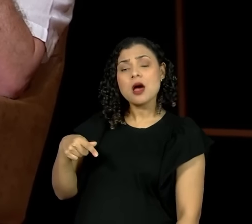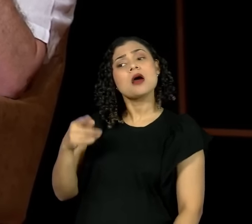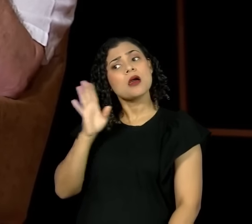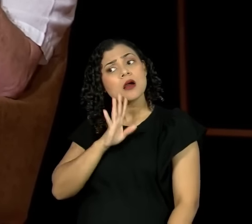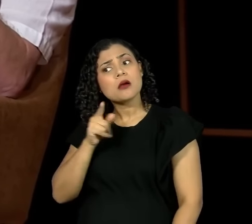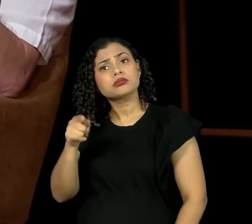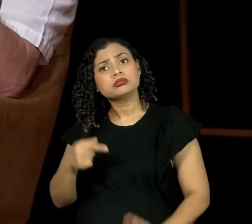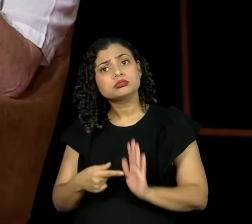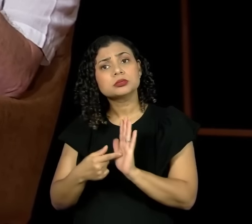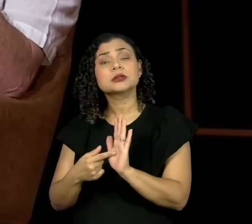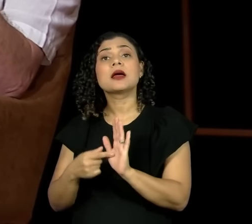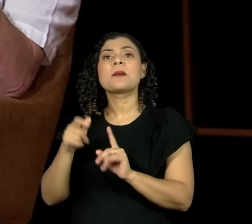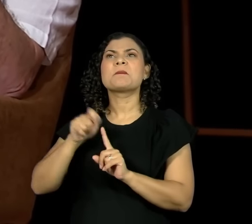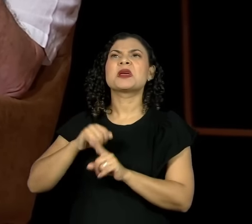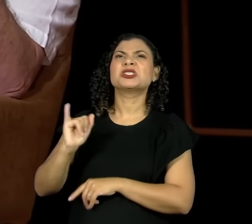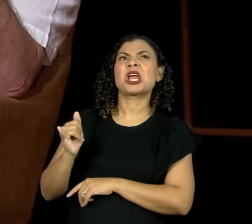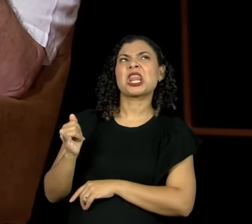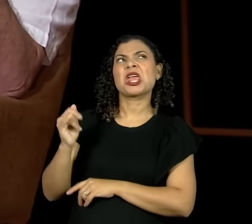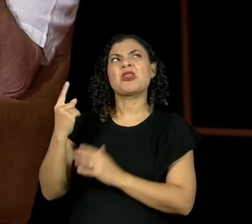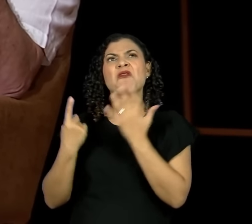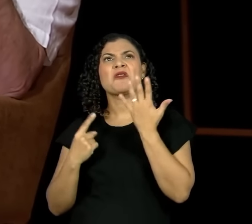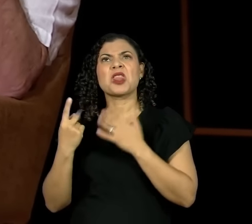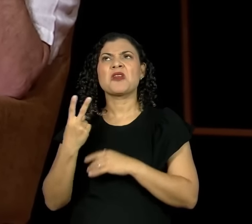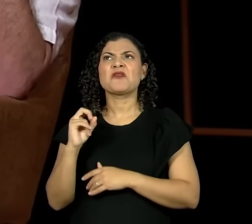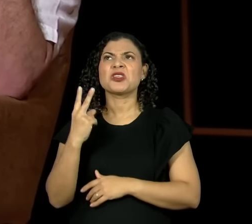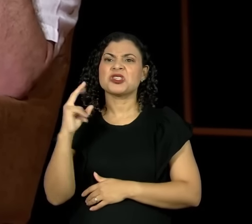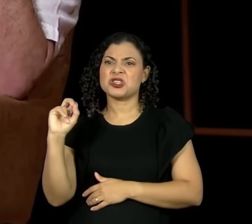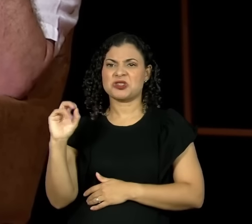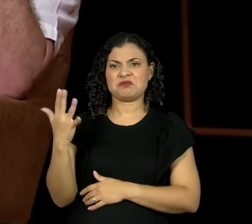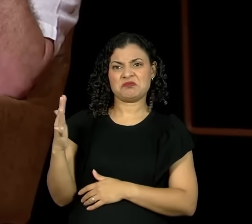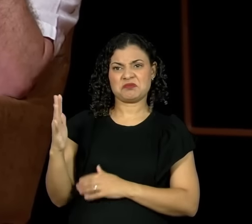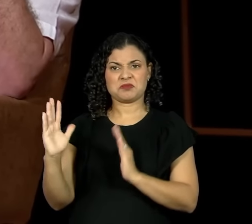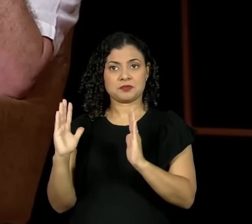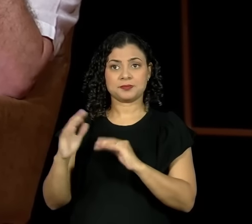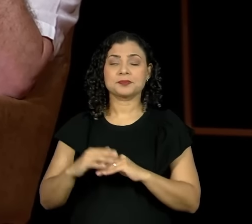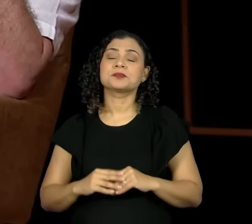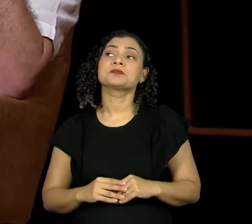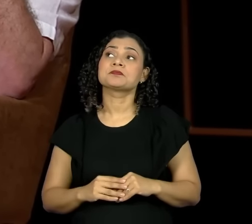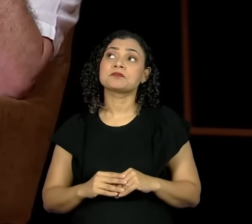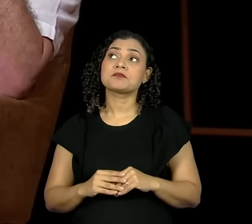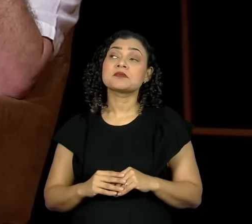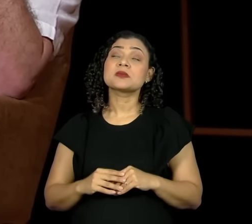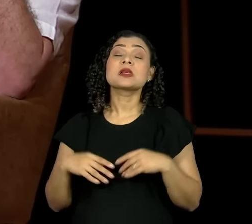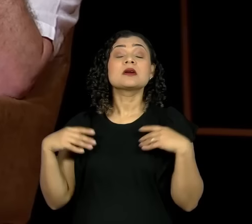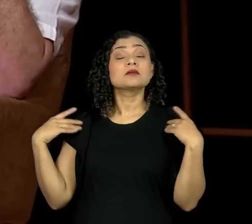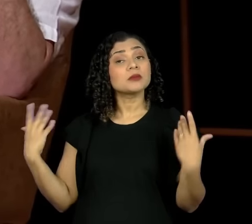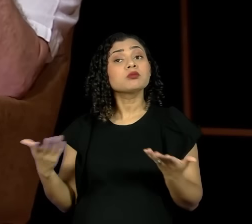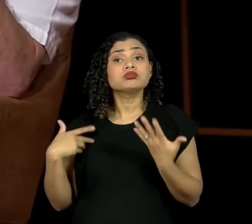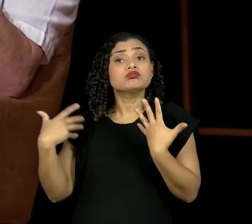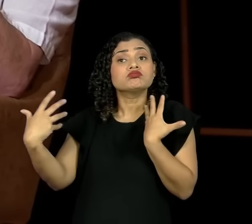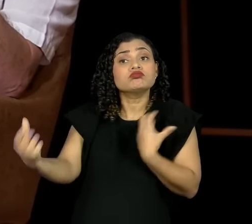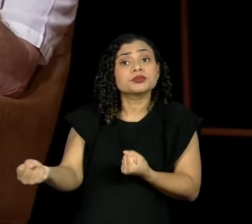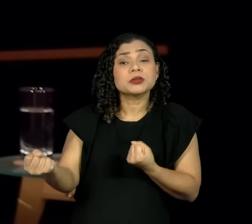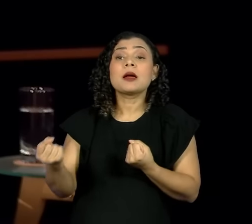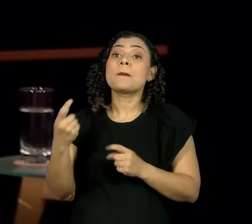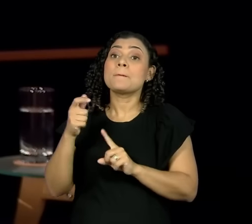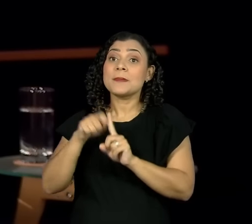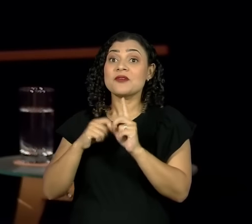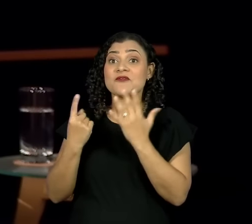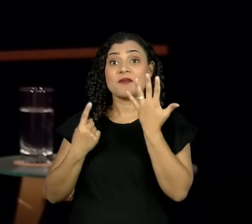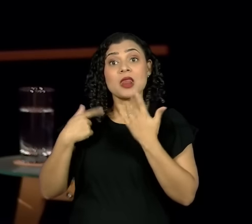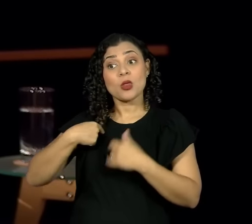quê Isso foi em janeiro fevereiro de 2020 e aí eu fui em fevereiro fui